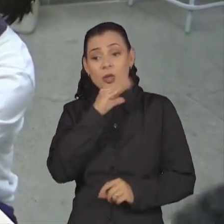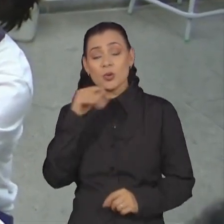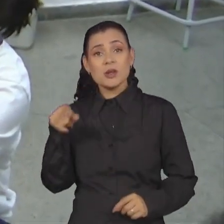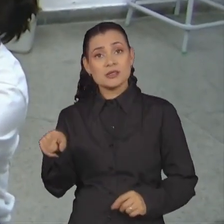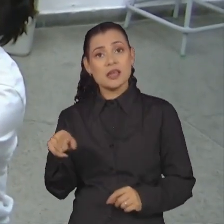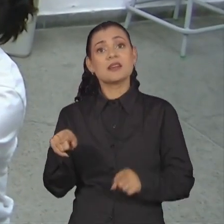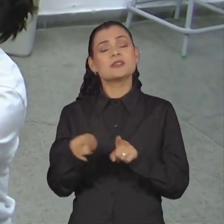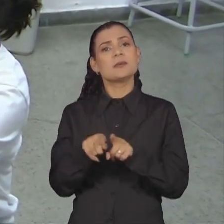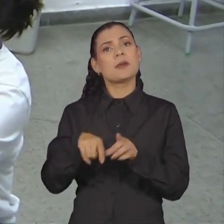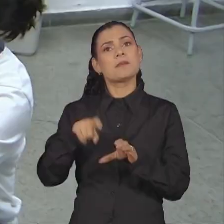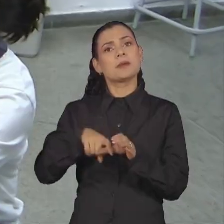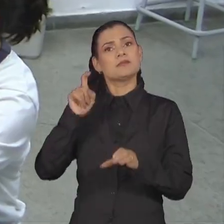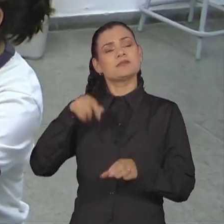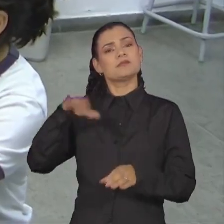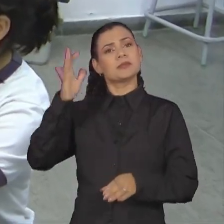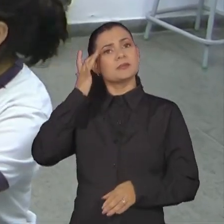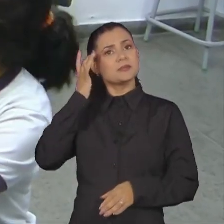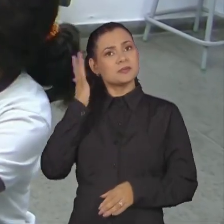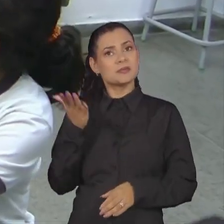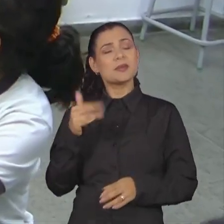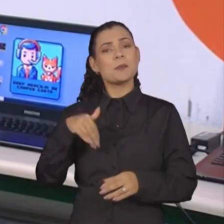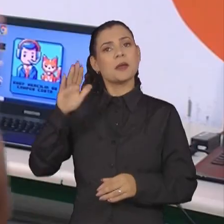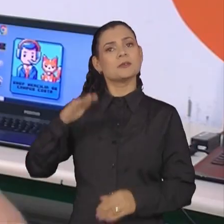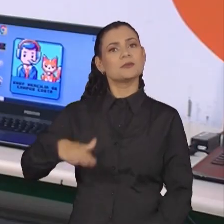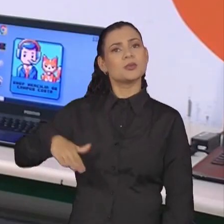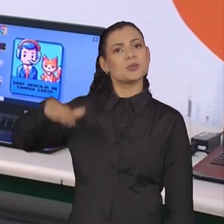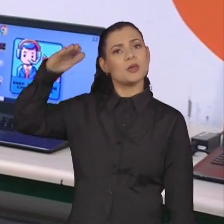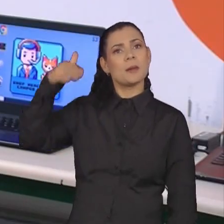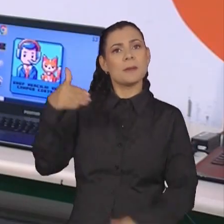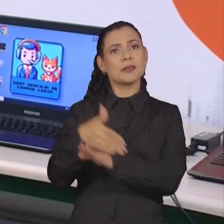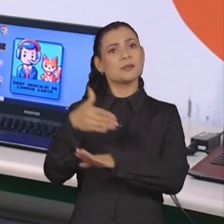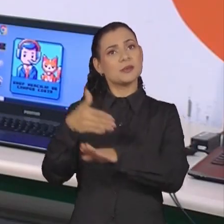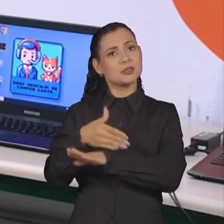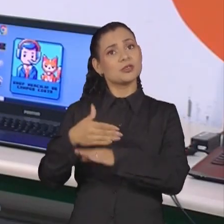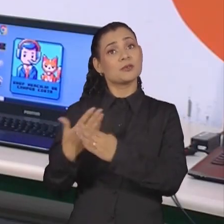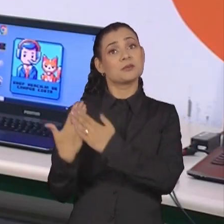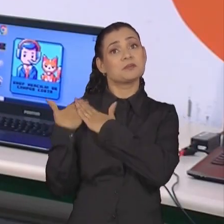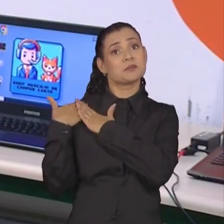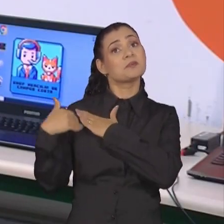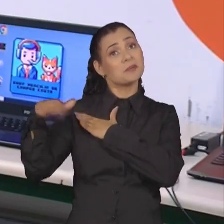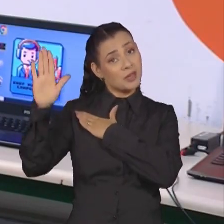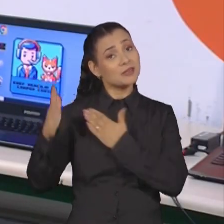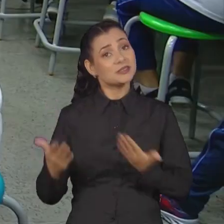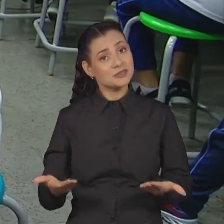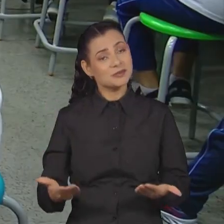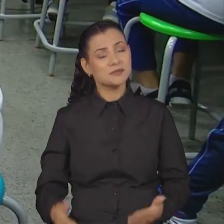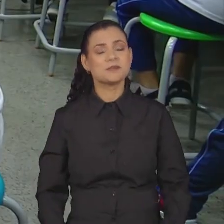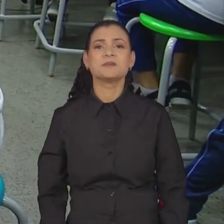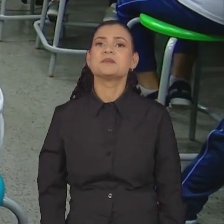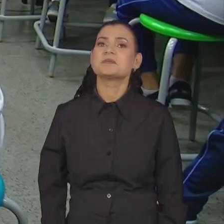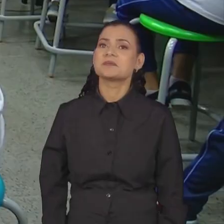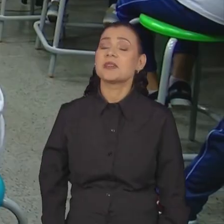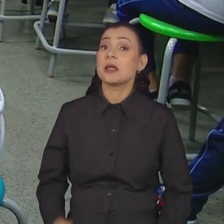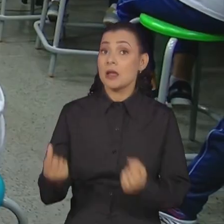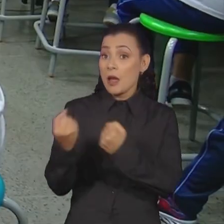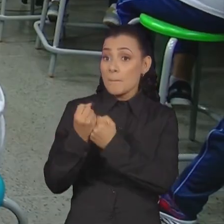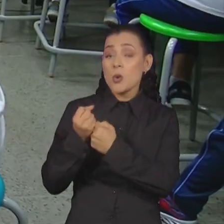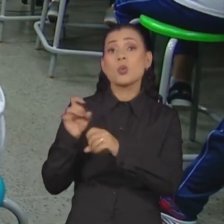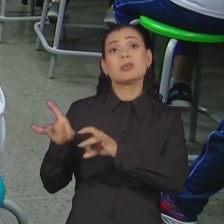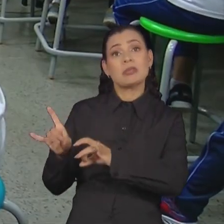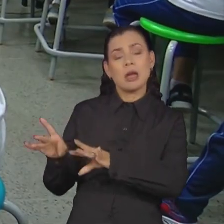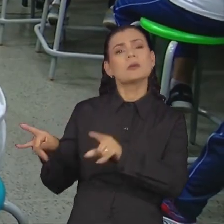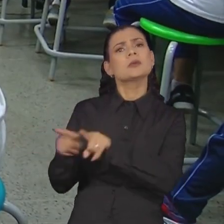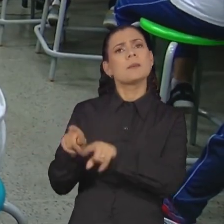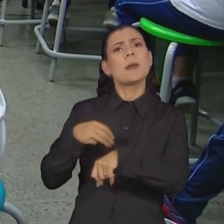adolescentes e serem um pouco imaturos, eles vão ficando mais maduros, mais participativos, mais responsáveis com as atividades da escola. Além do suporte técnico, os